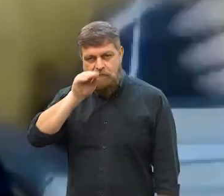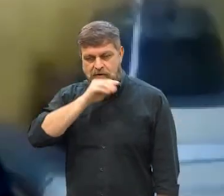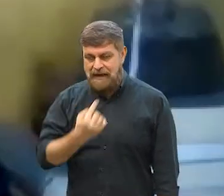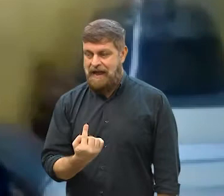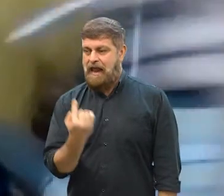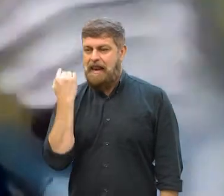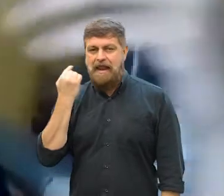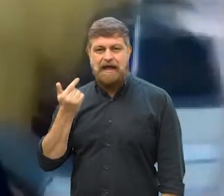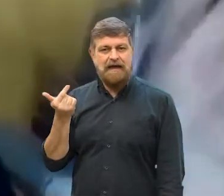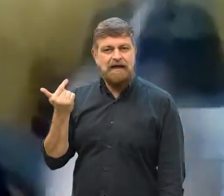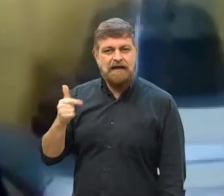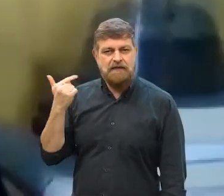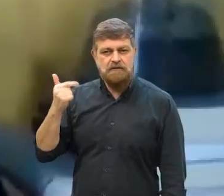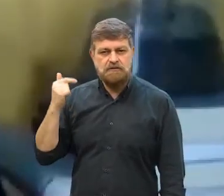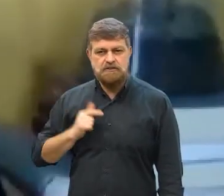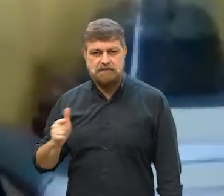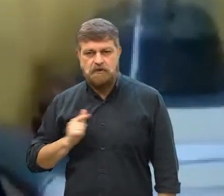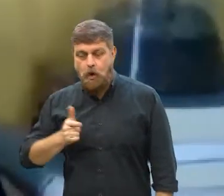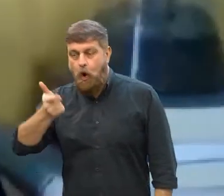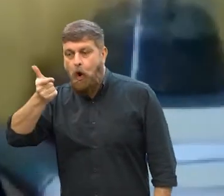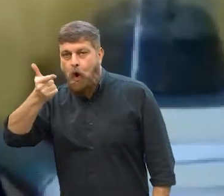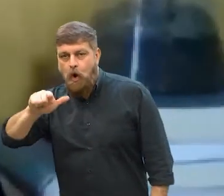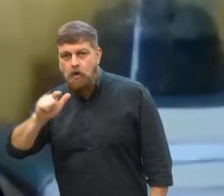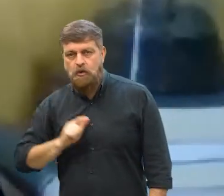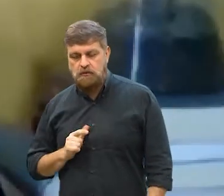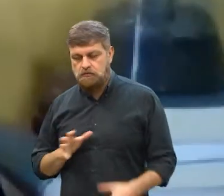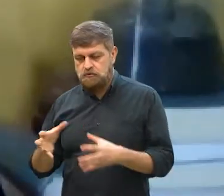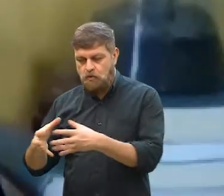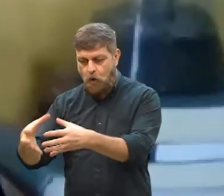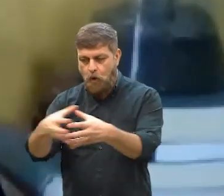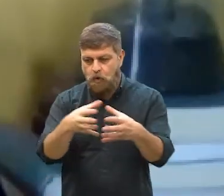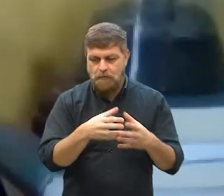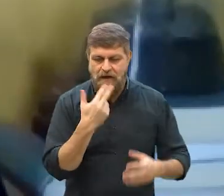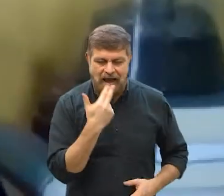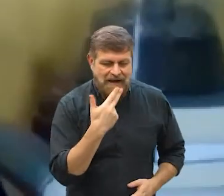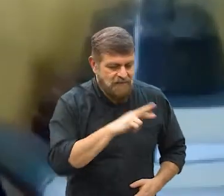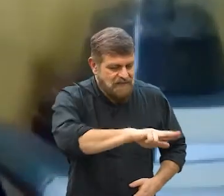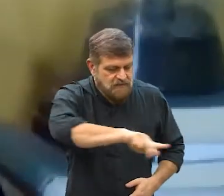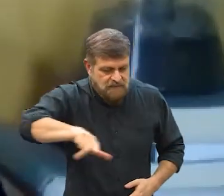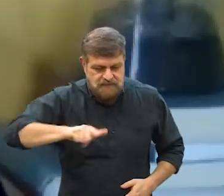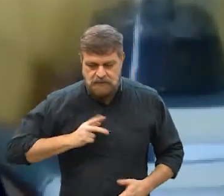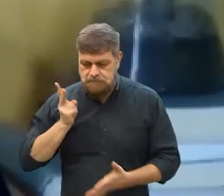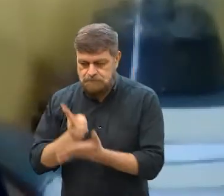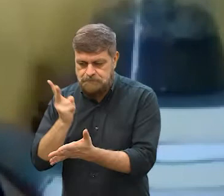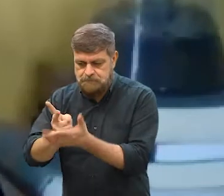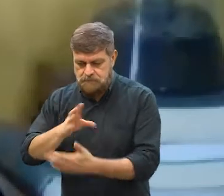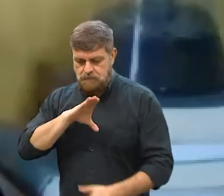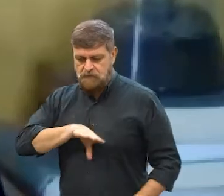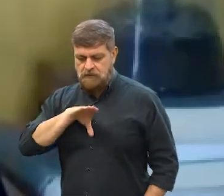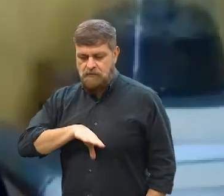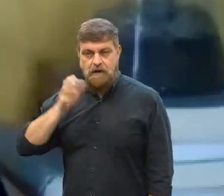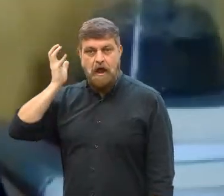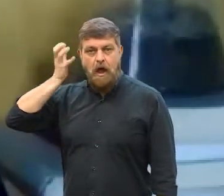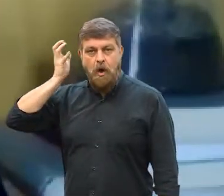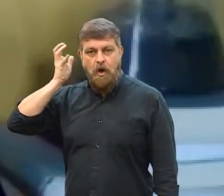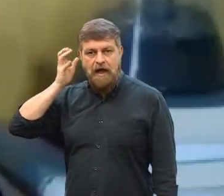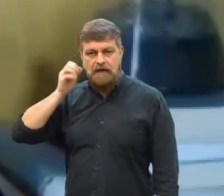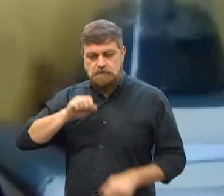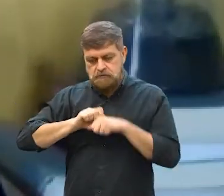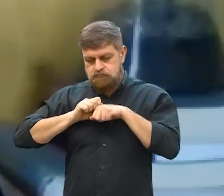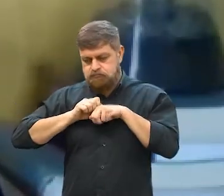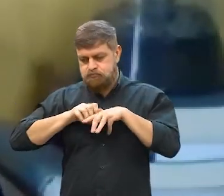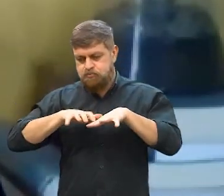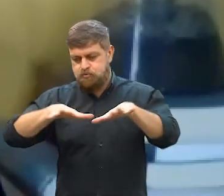não teve naquele período que tinha um colônia de outros lugares porque o rádio ajudou a levar a nossa língua nacional a língua